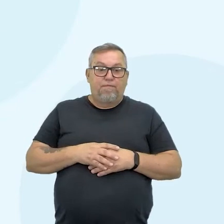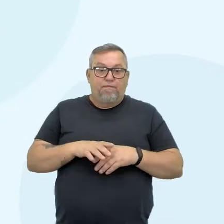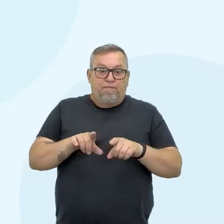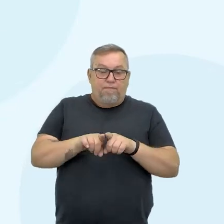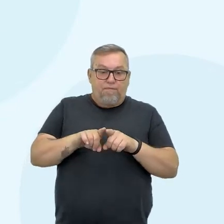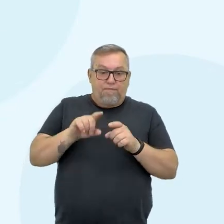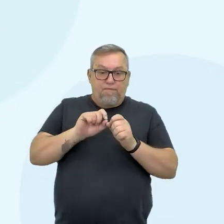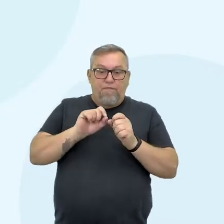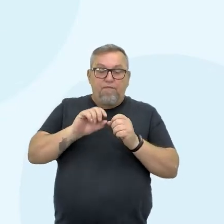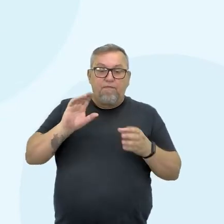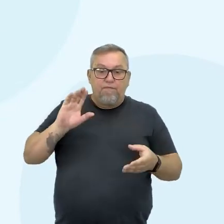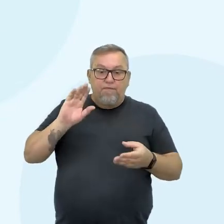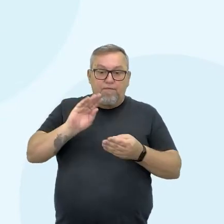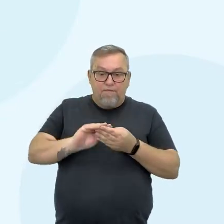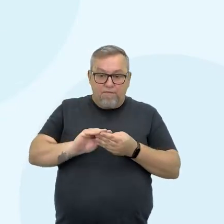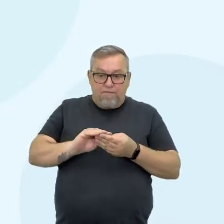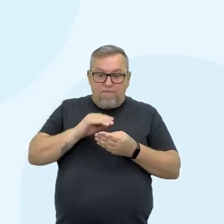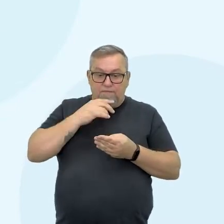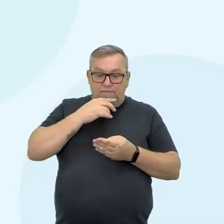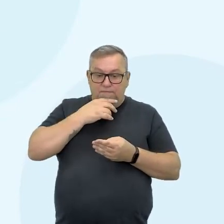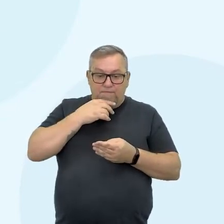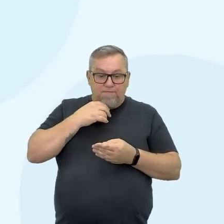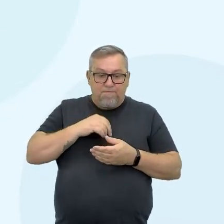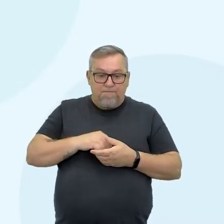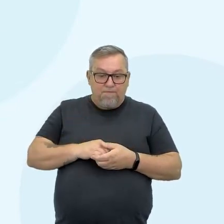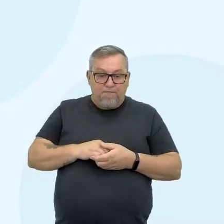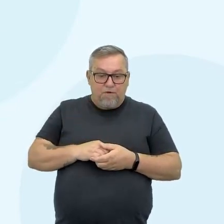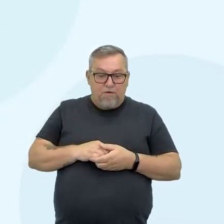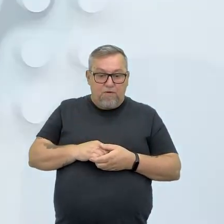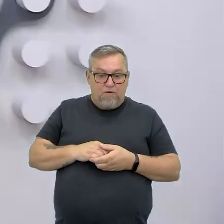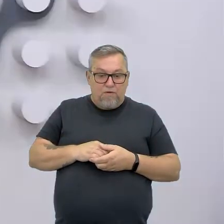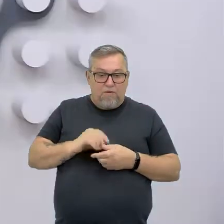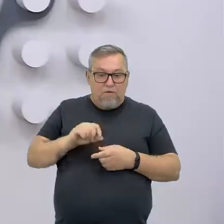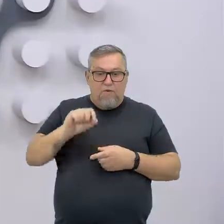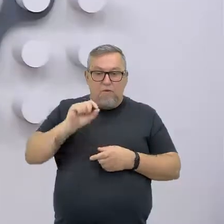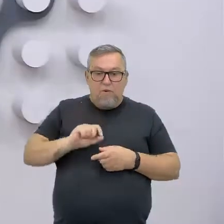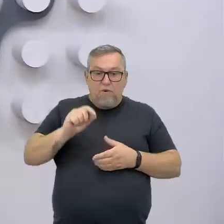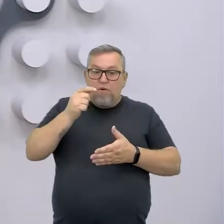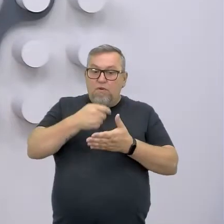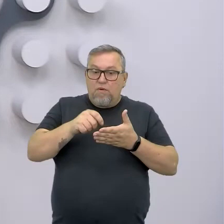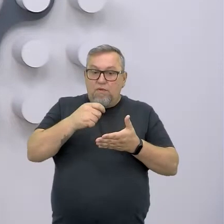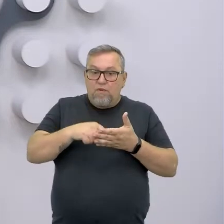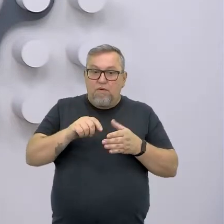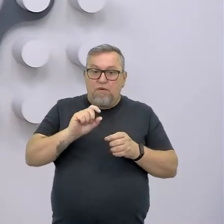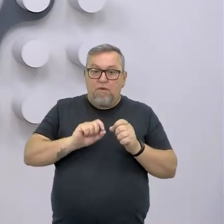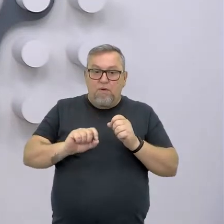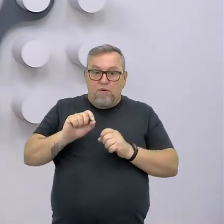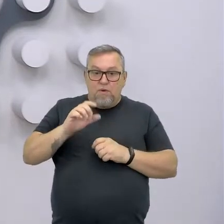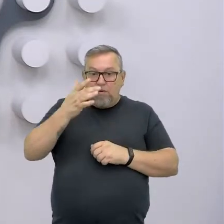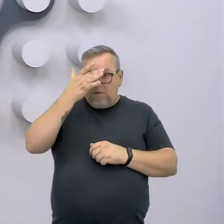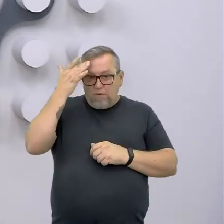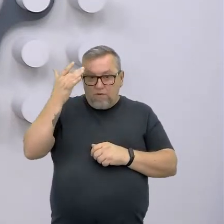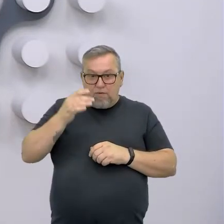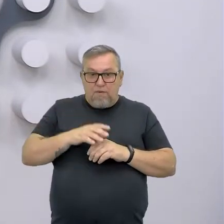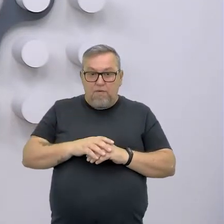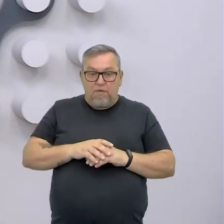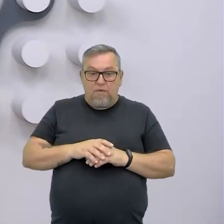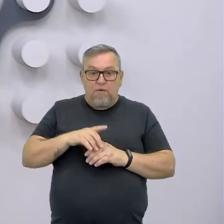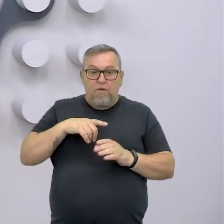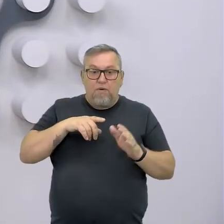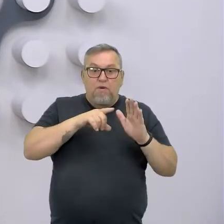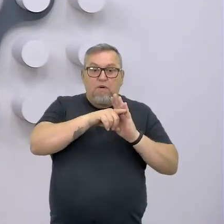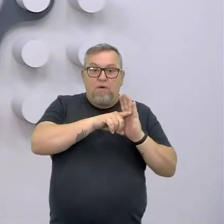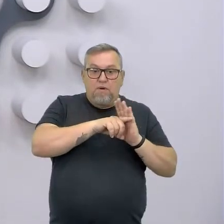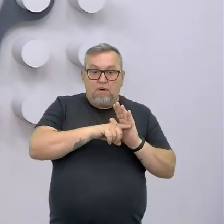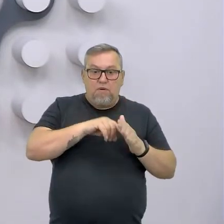Vou fazer um resumo, na verdade, né, do que eles estão escrevendo. Então é o seguinte, pessoal, a